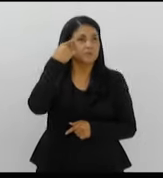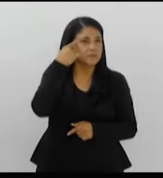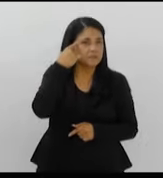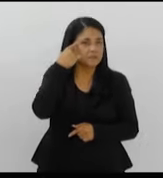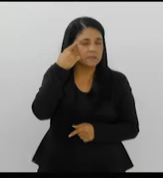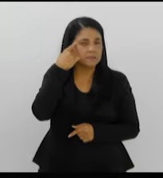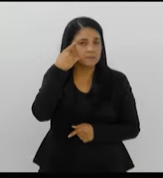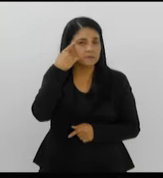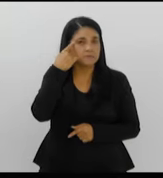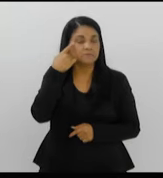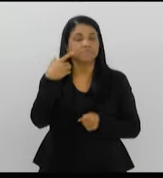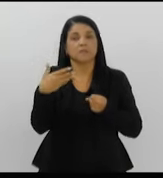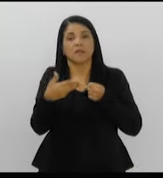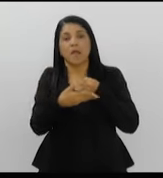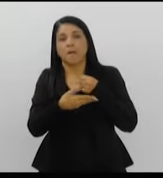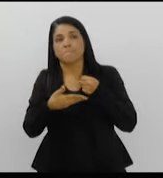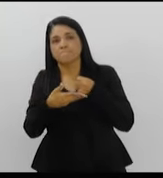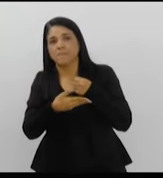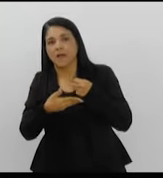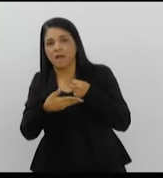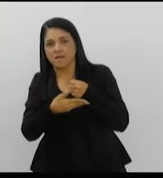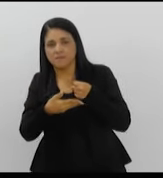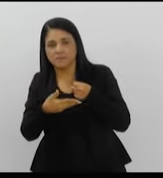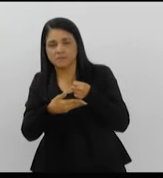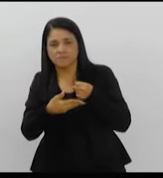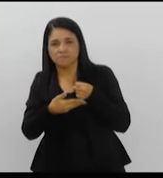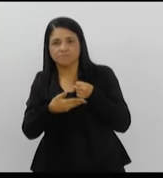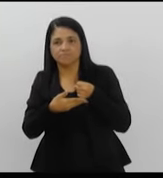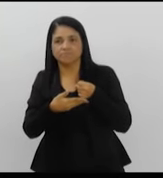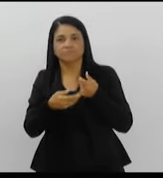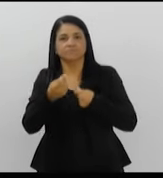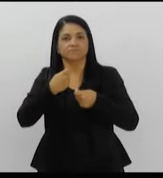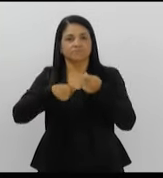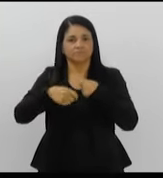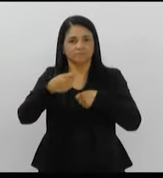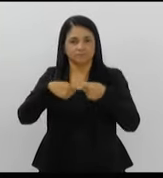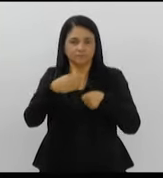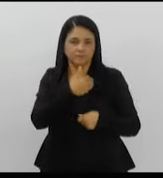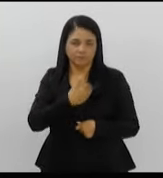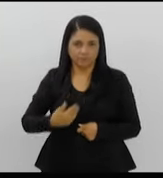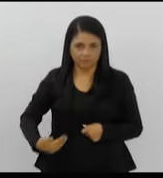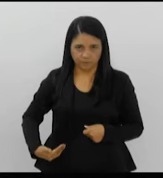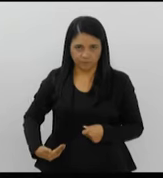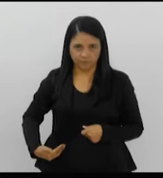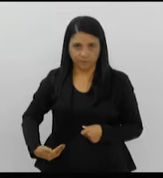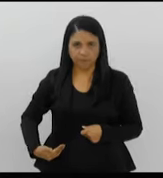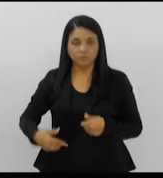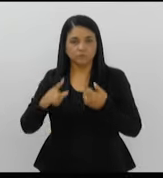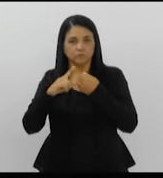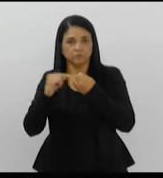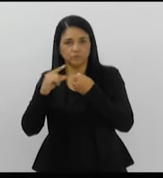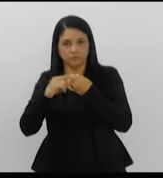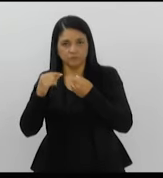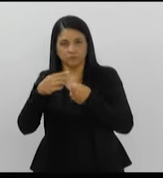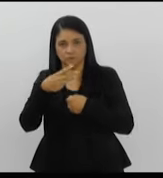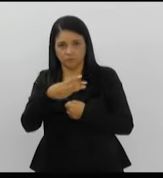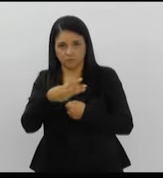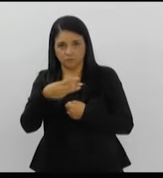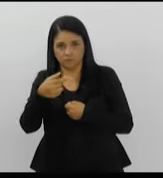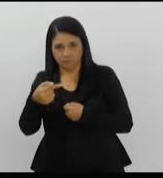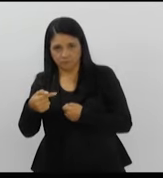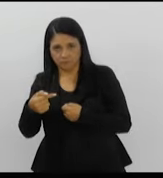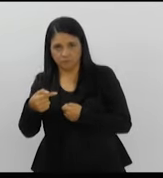os princípios, né? Os princípios da administração pública previstos no artigo 37